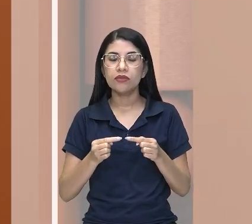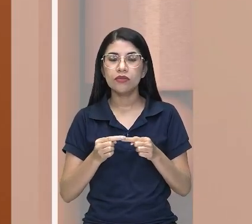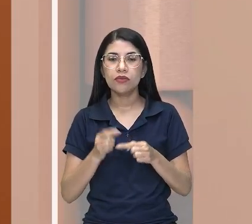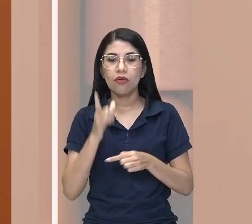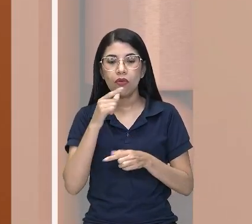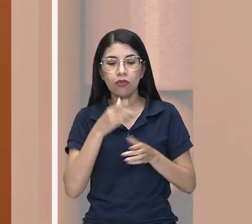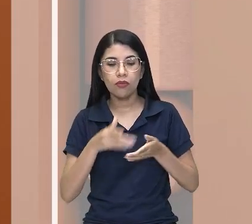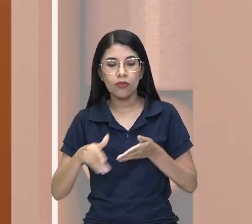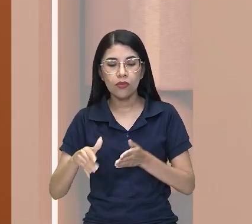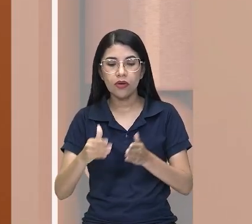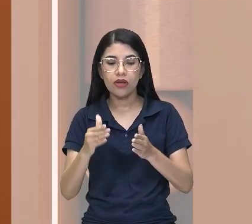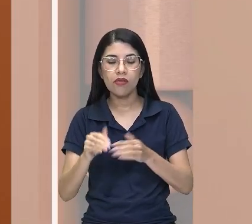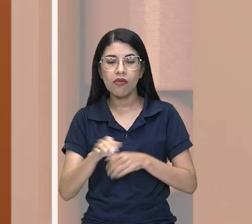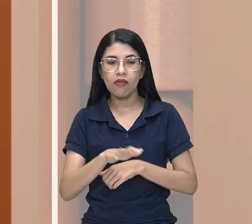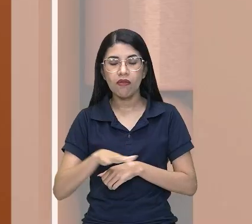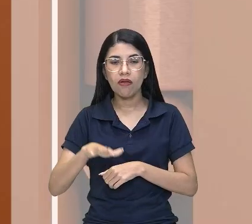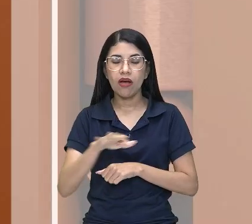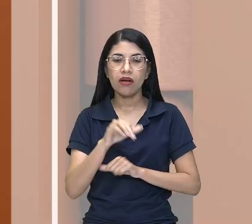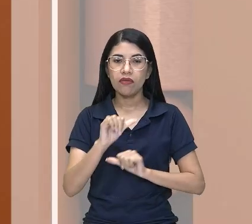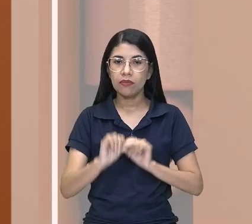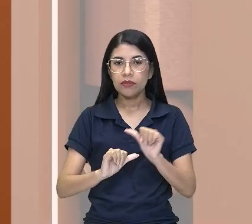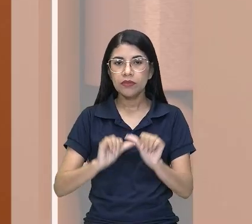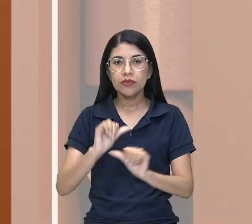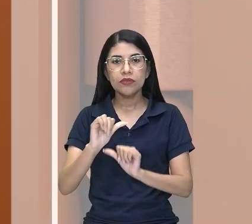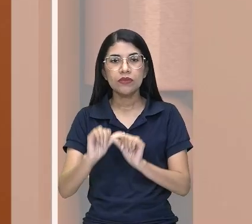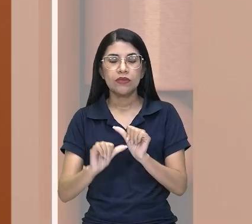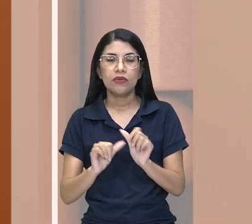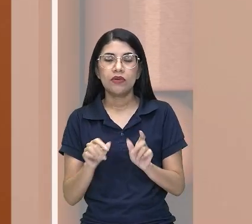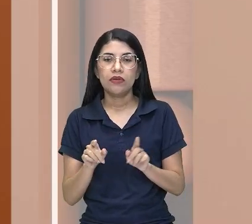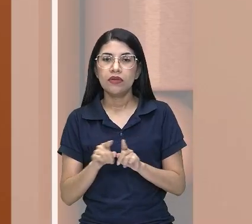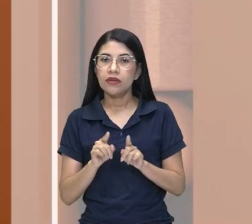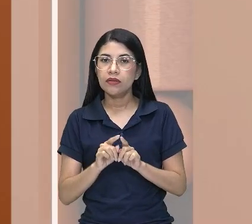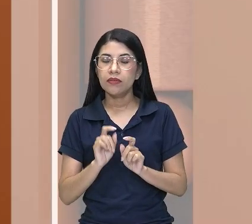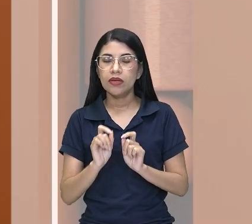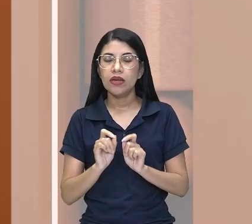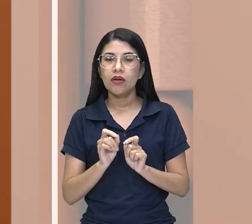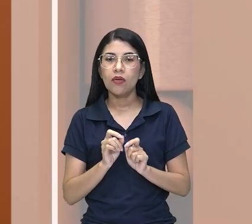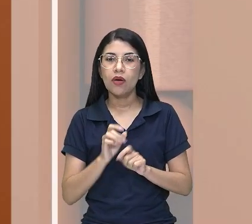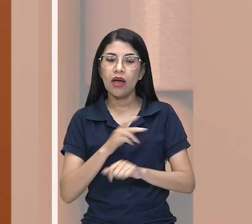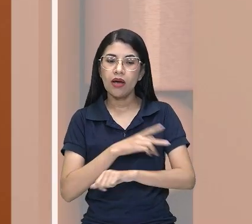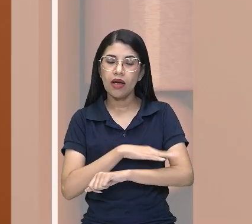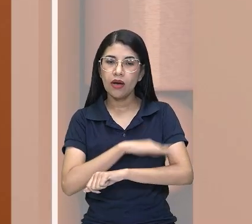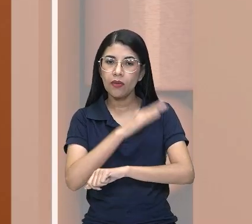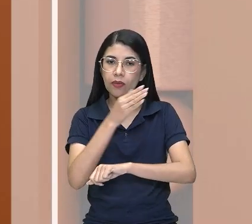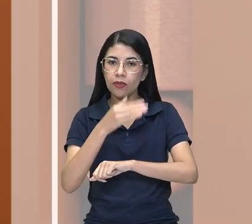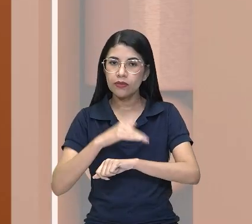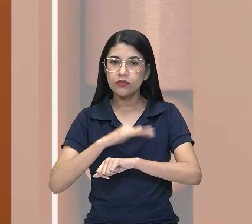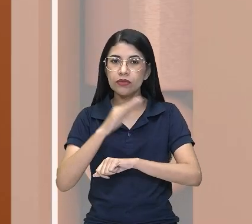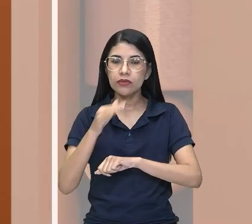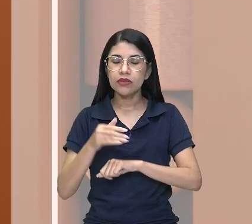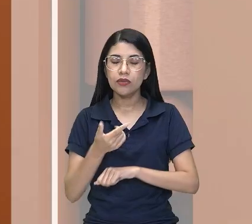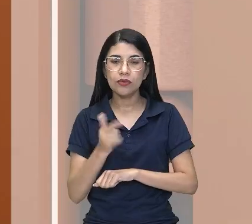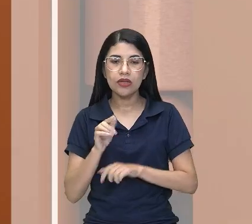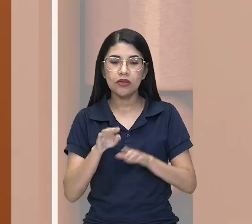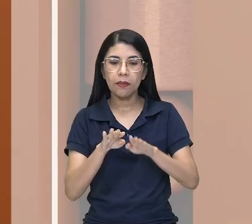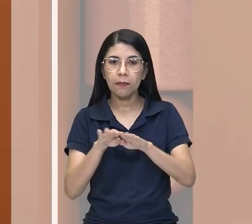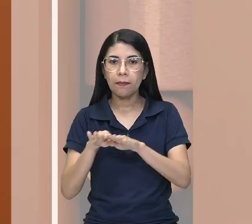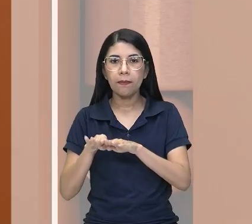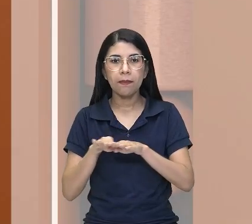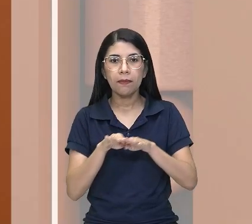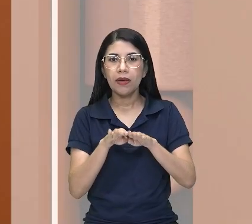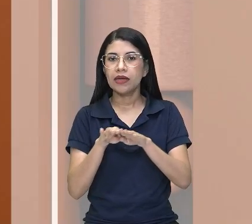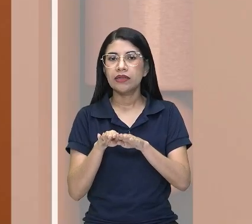vão percorrendo, eles vão mudando também esse perfil. Então, não existe um padrão